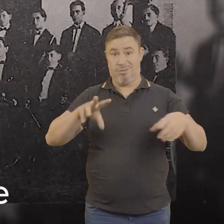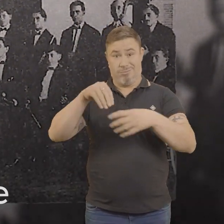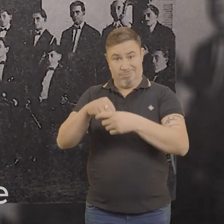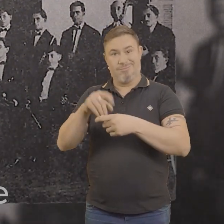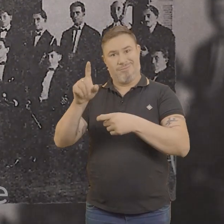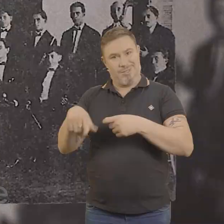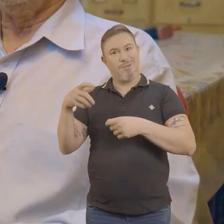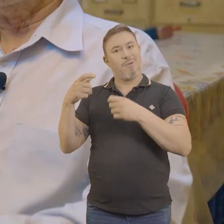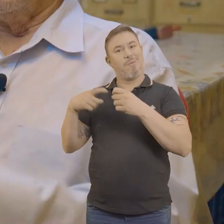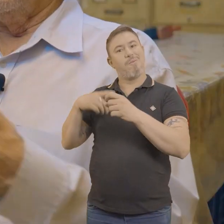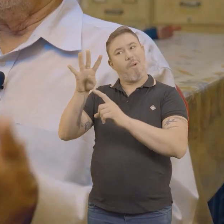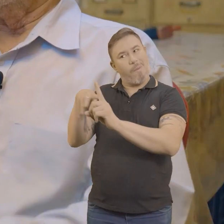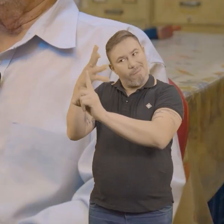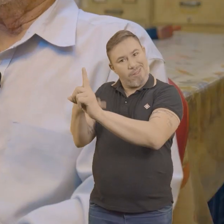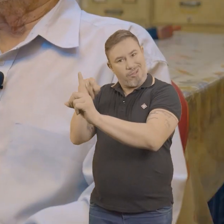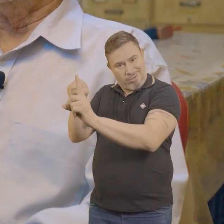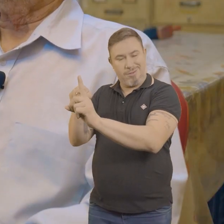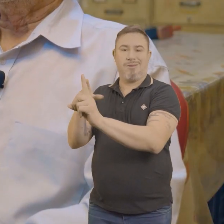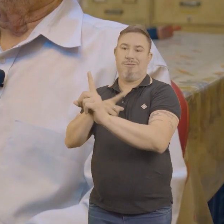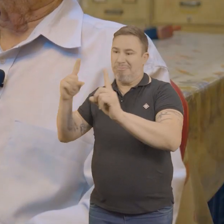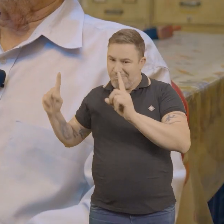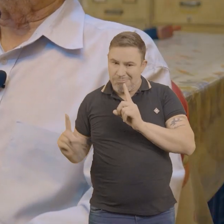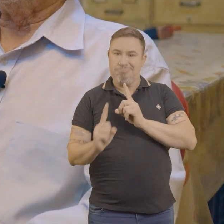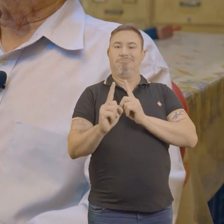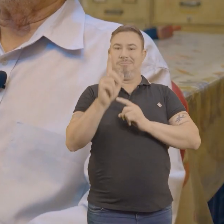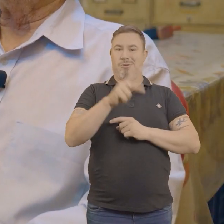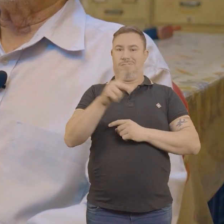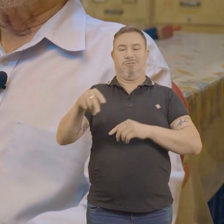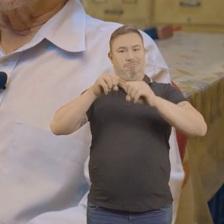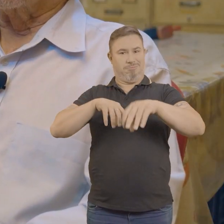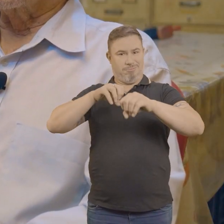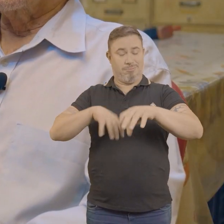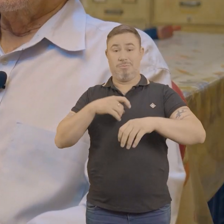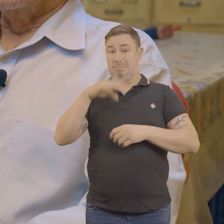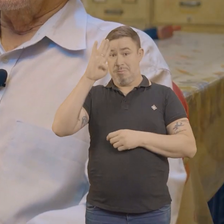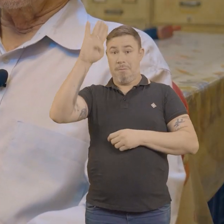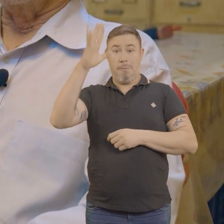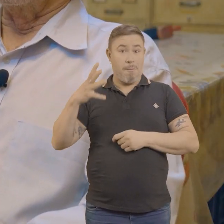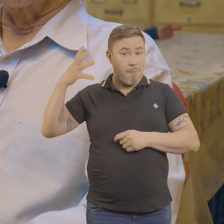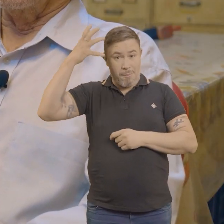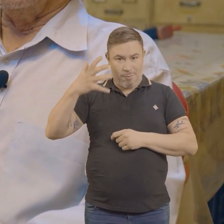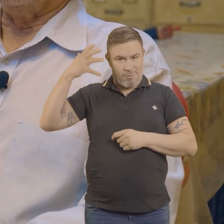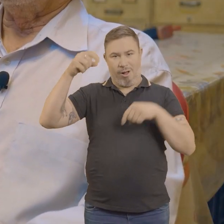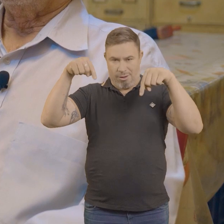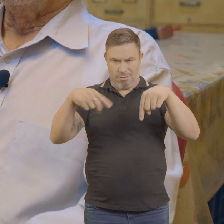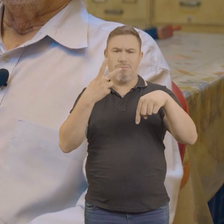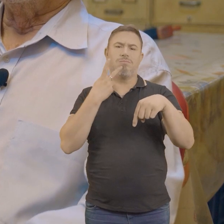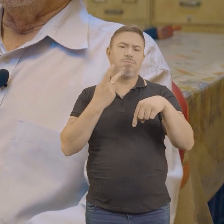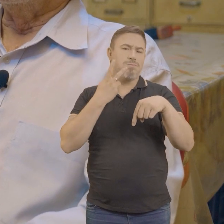a ele, mas da qual ele fazia parte, né? Então os principais músicos daqui de